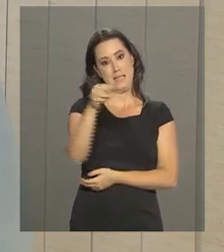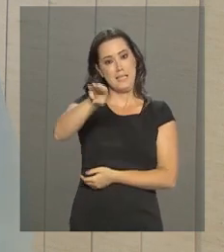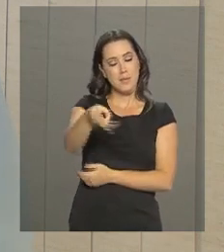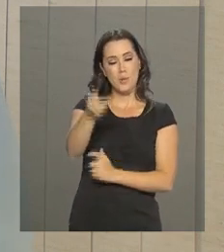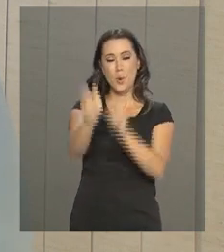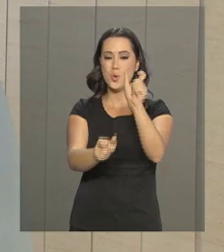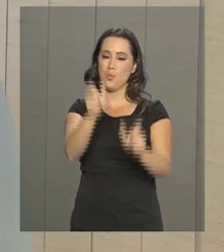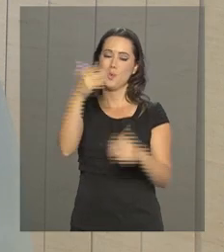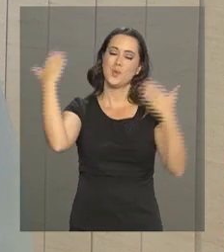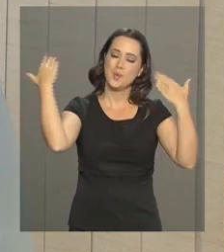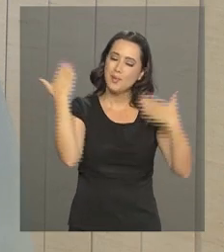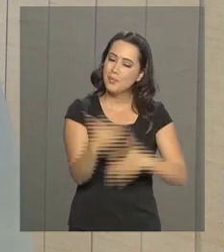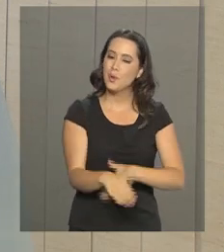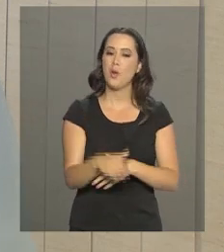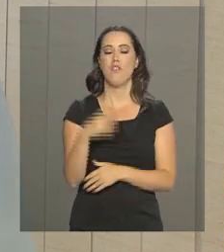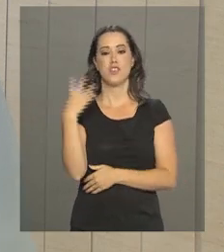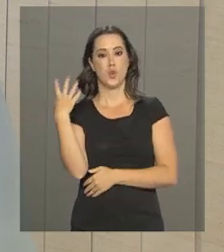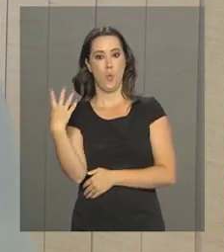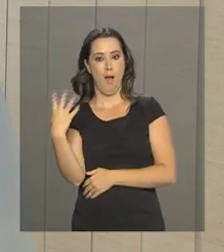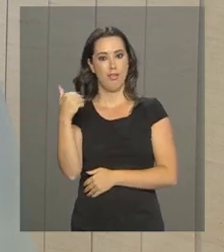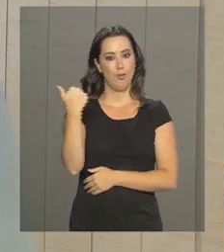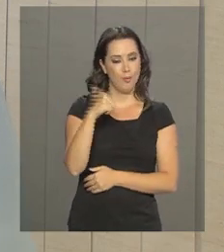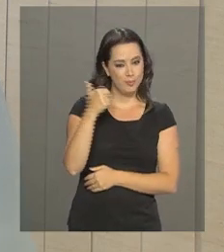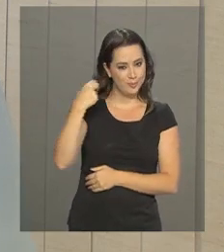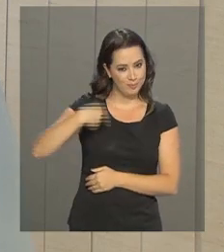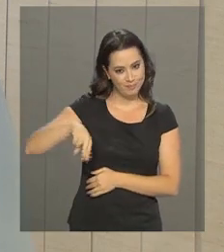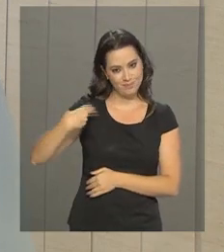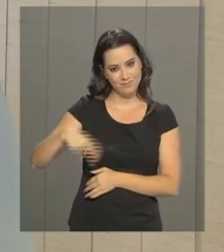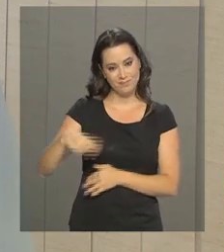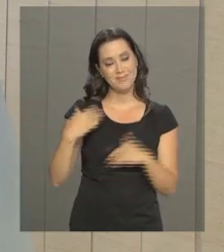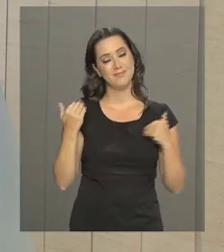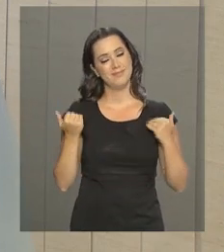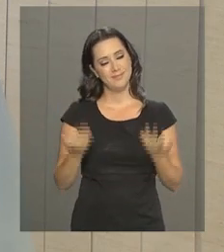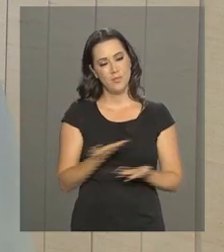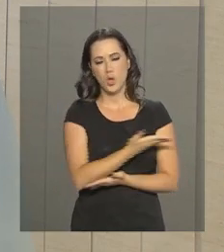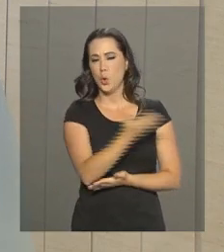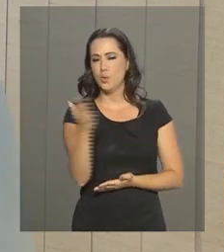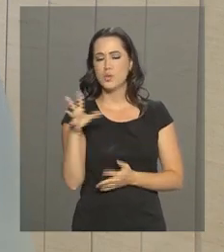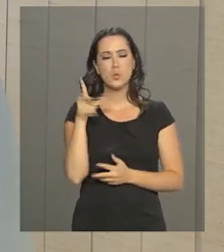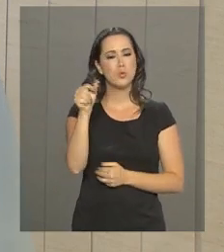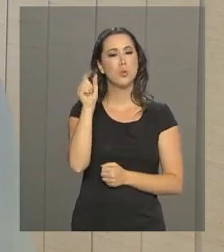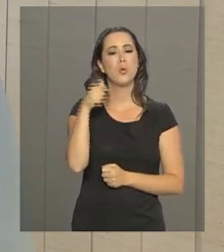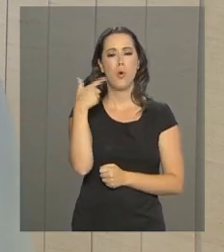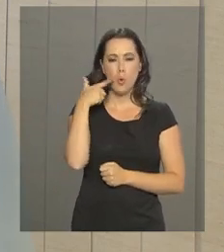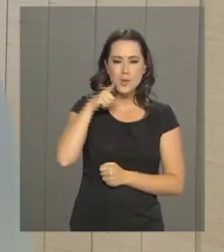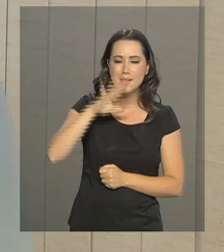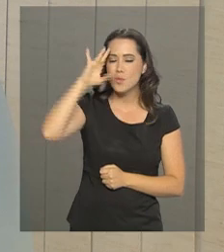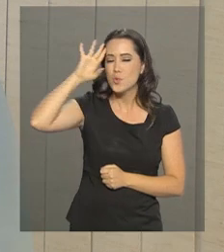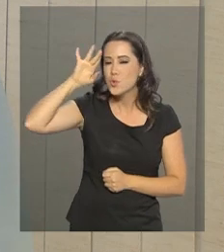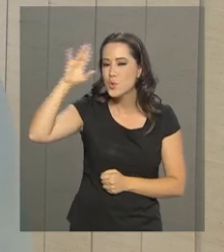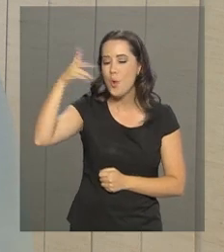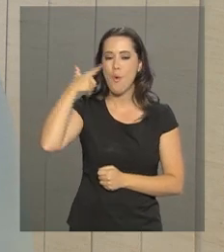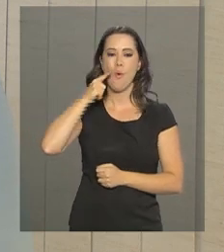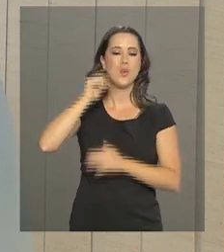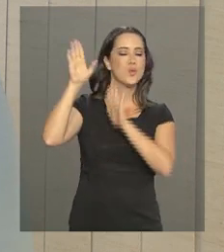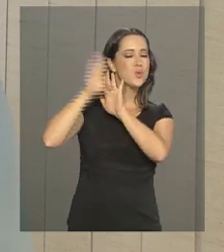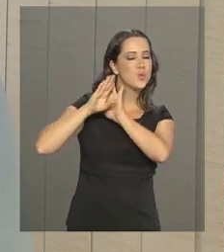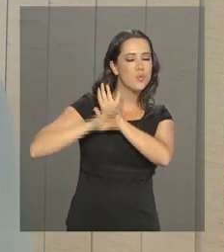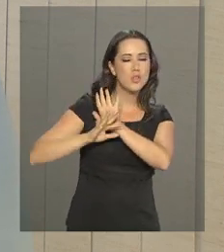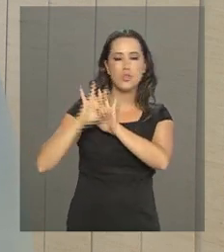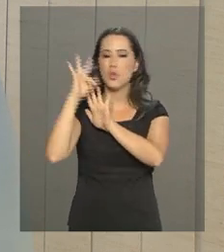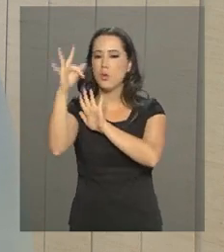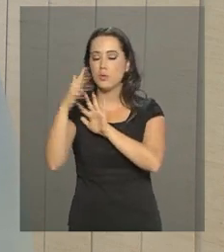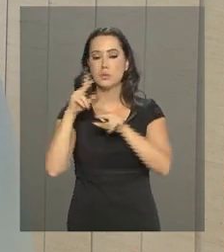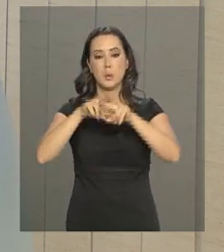vão fazer a prova os próximos dias 4 e 11 de novembro e todos possa alcançar os seus sonhos seus projetos